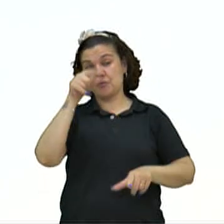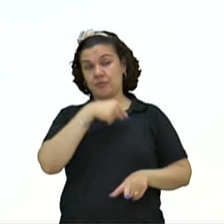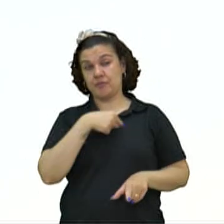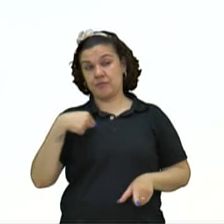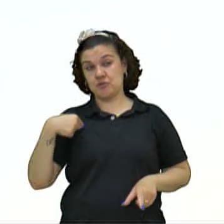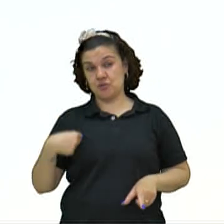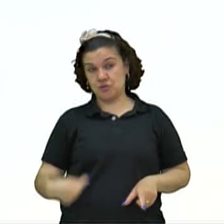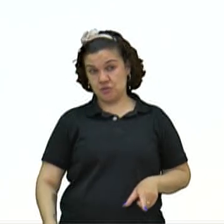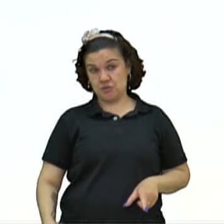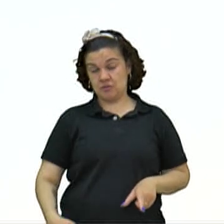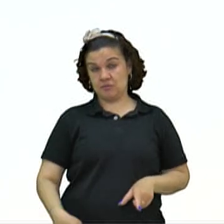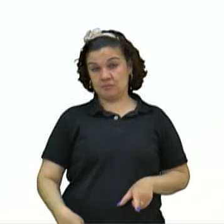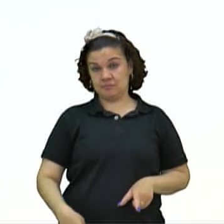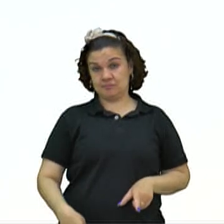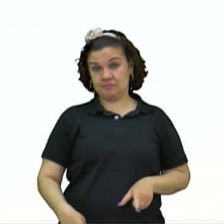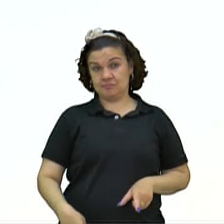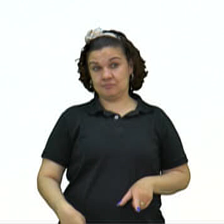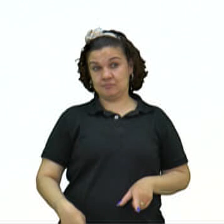entre a China